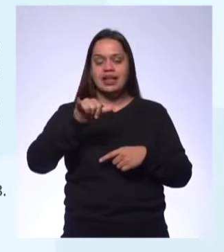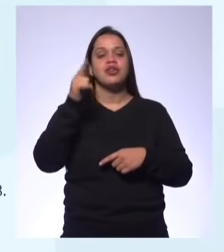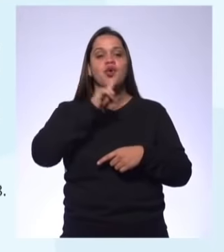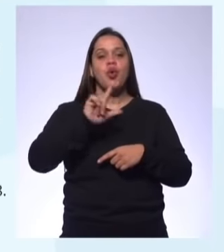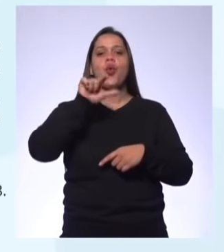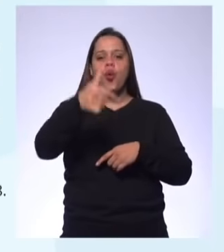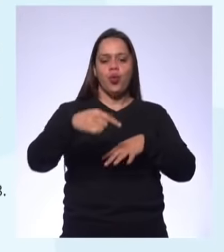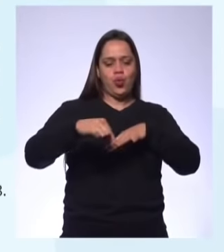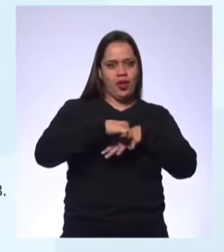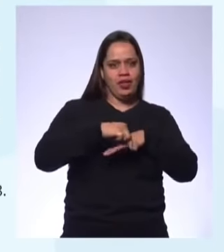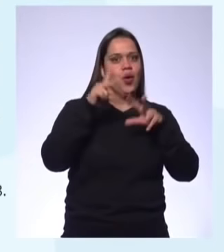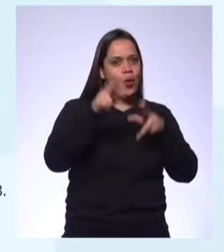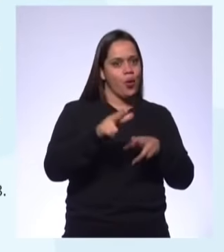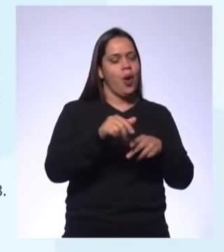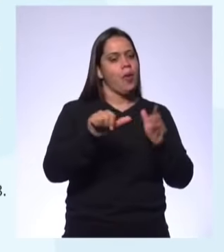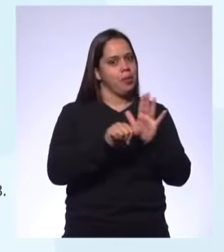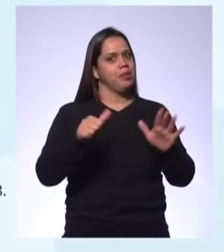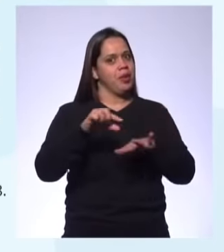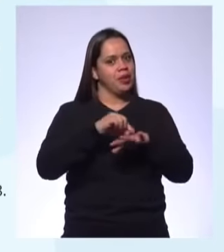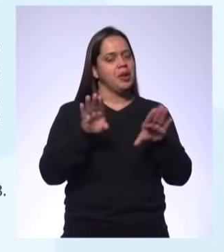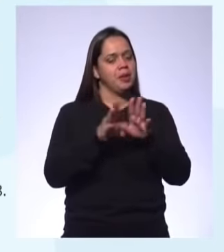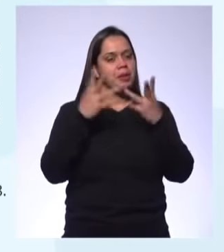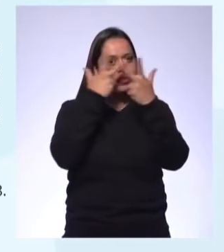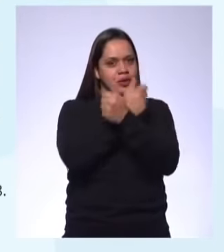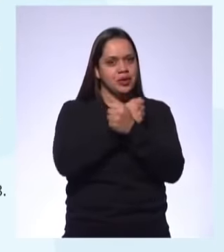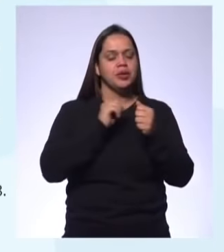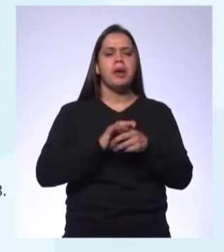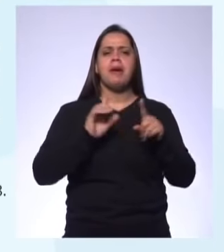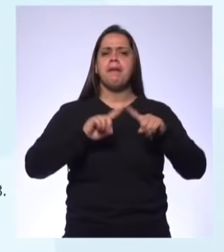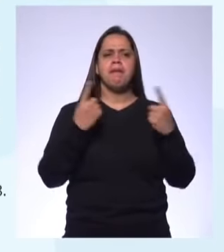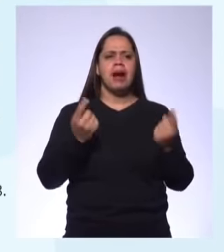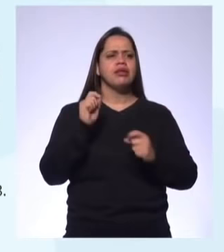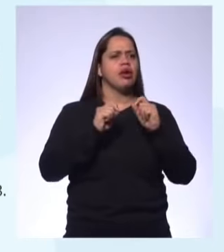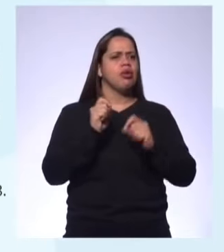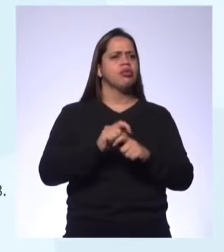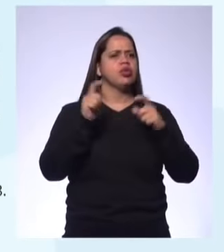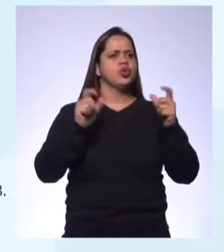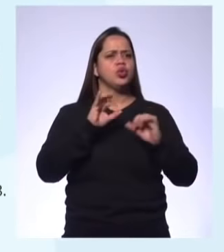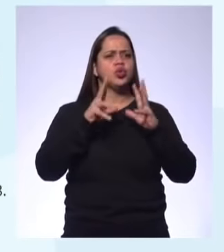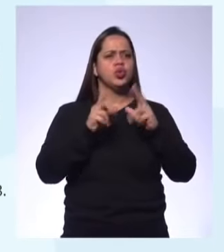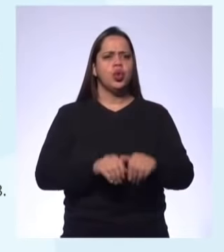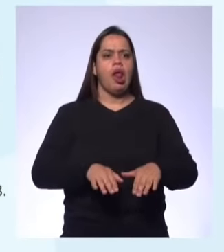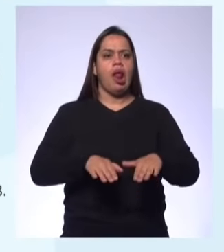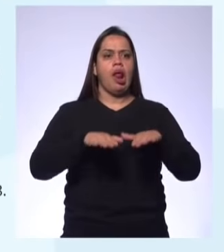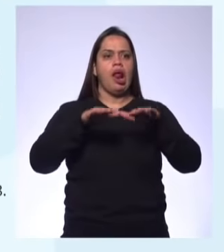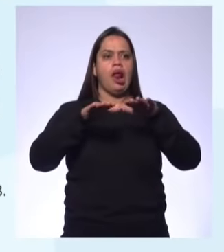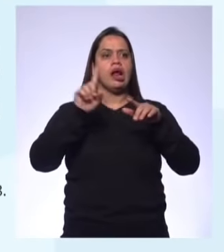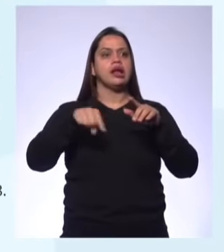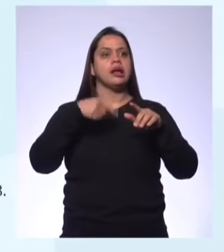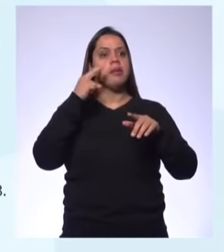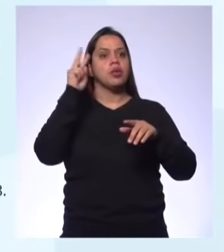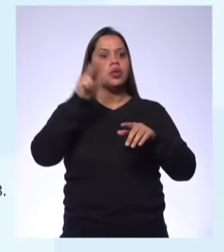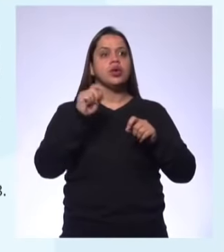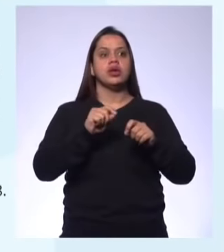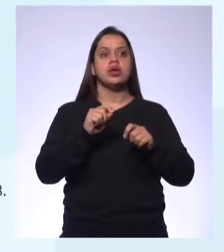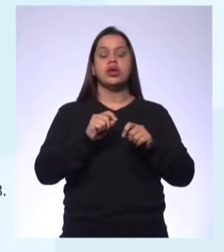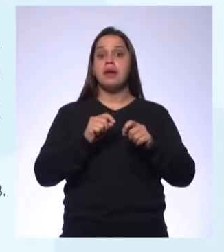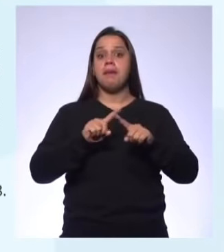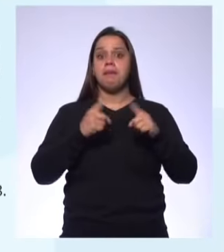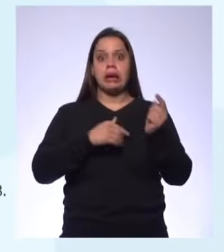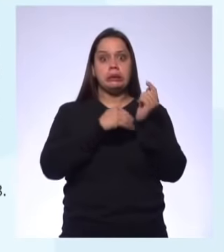e Marli cresceram, mas o mistério do anel de pérola continuou. Muitos bruxos tentaram descobrir o que acontecera,